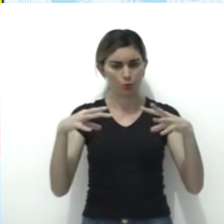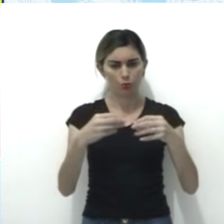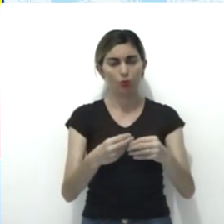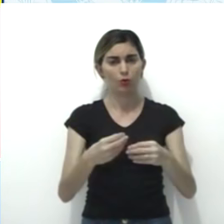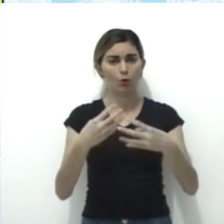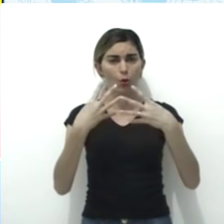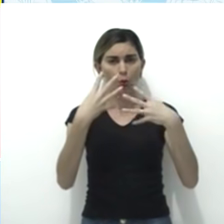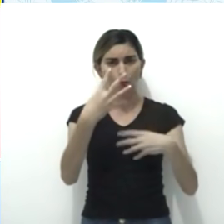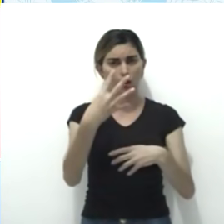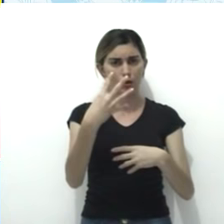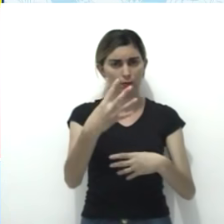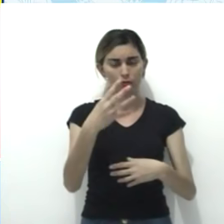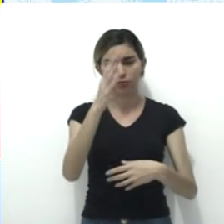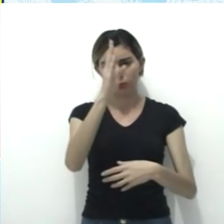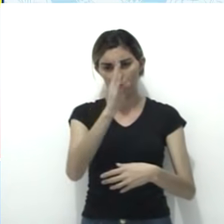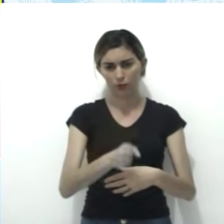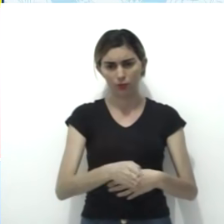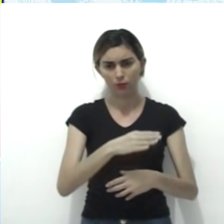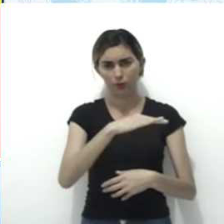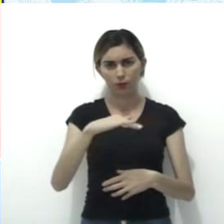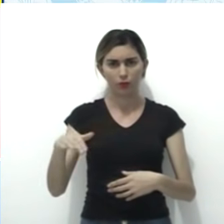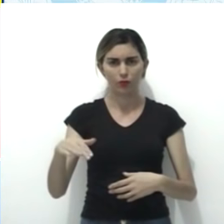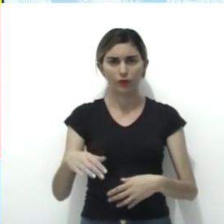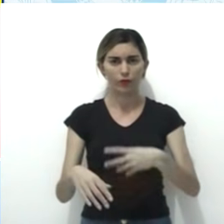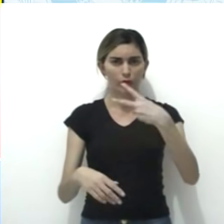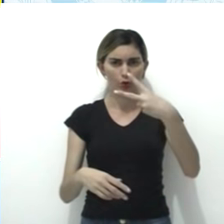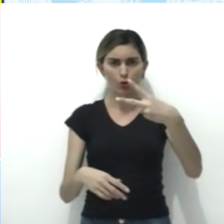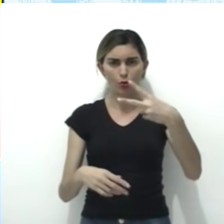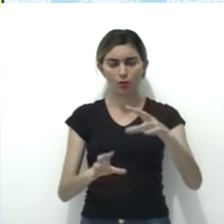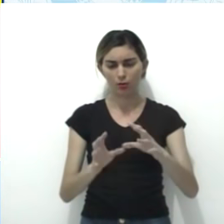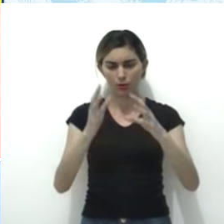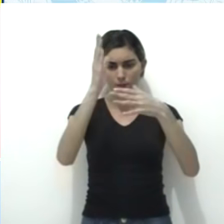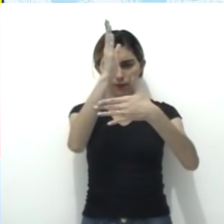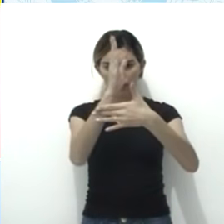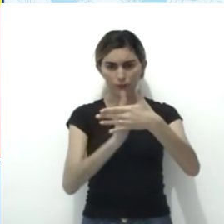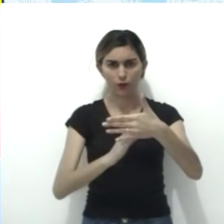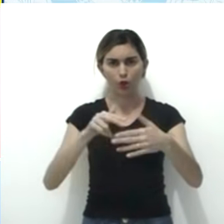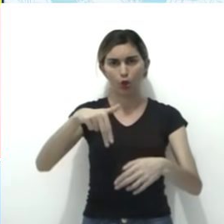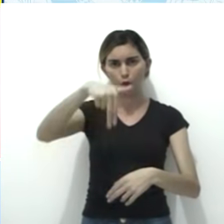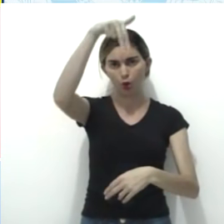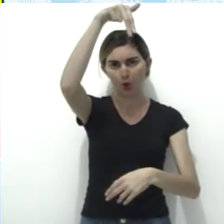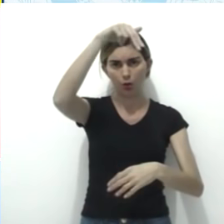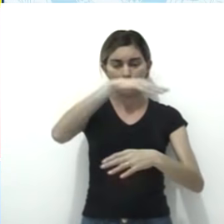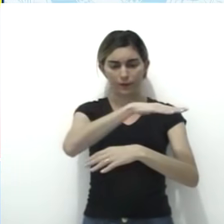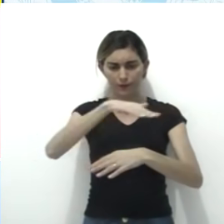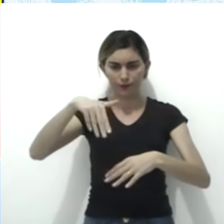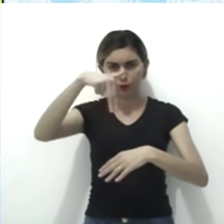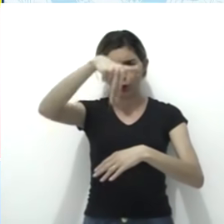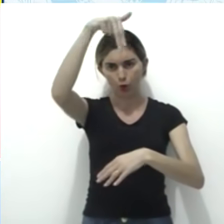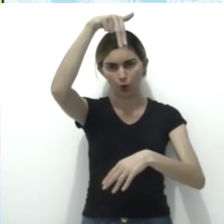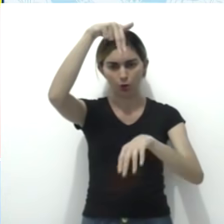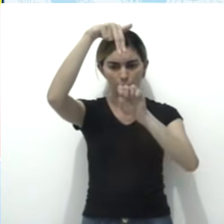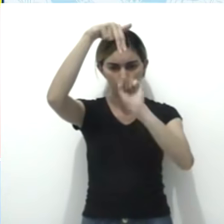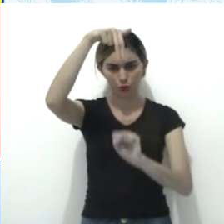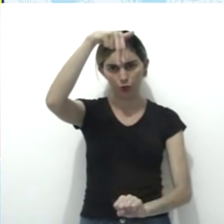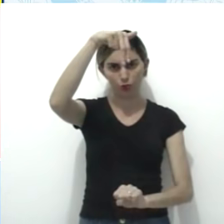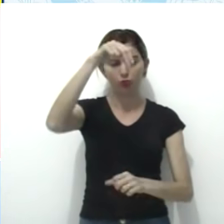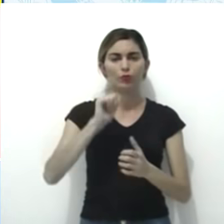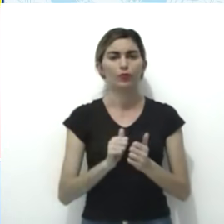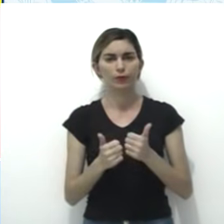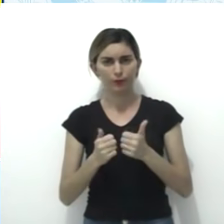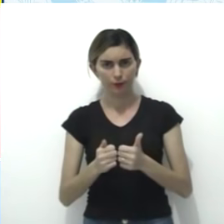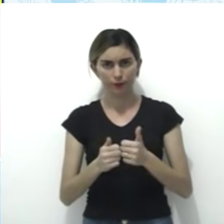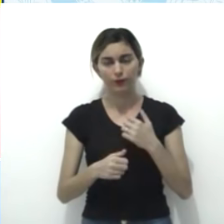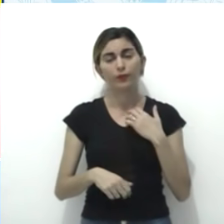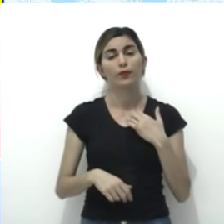todas todas essas quatro posições em dois hemisférios o hemisfério norte e hemisfério sul